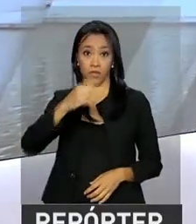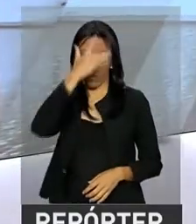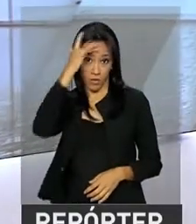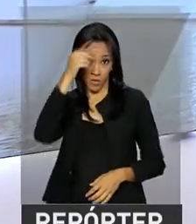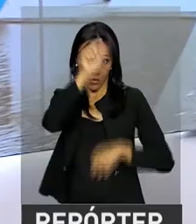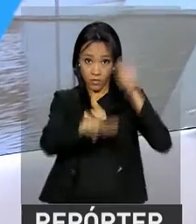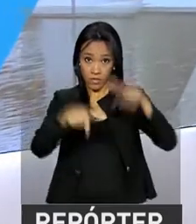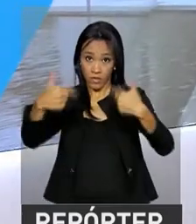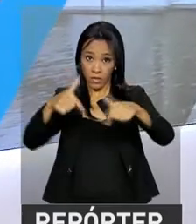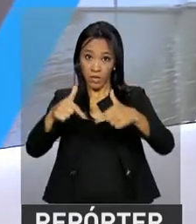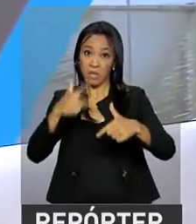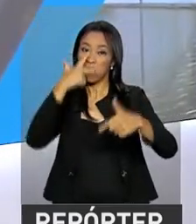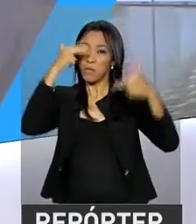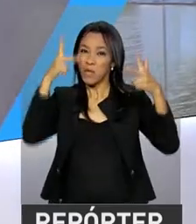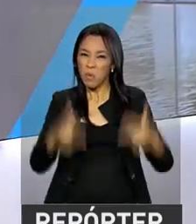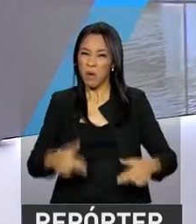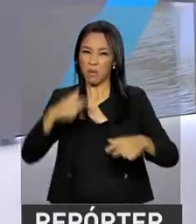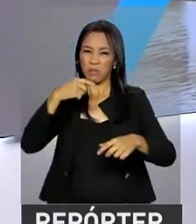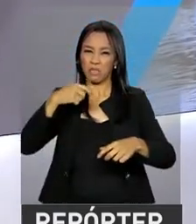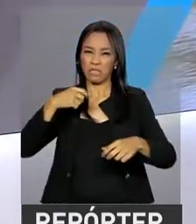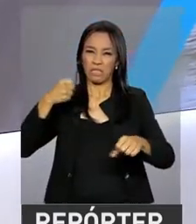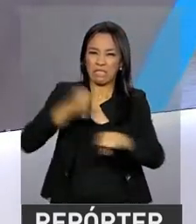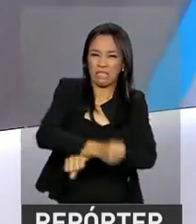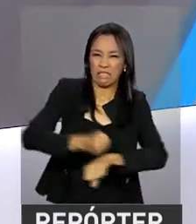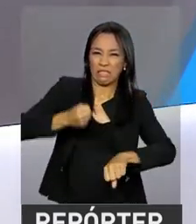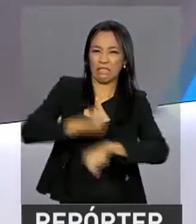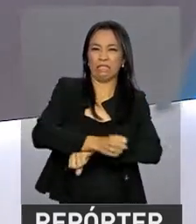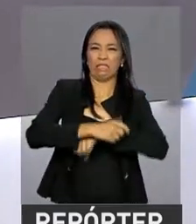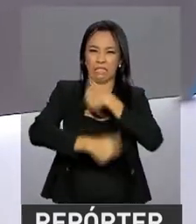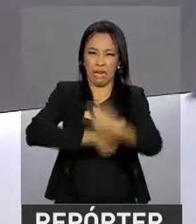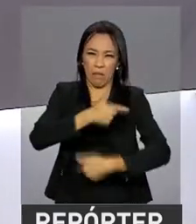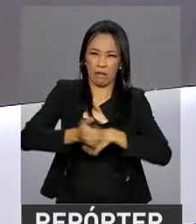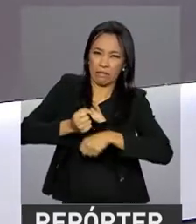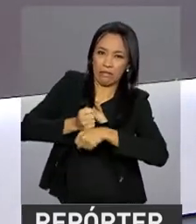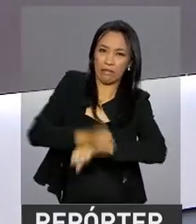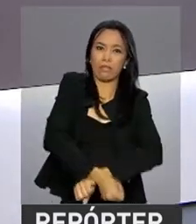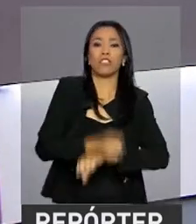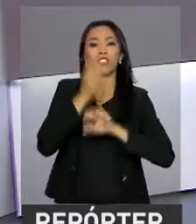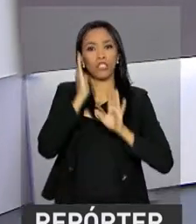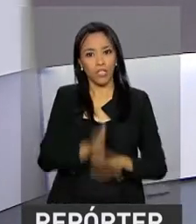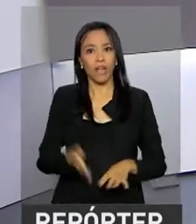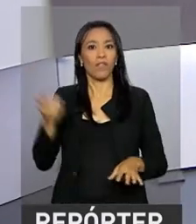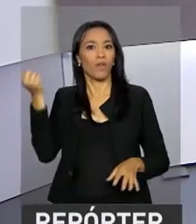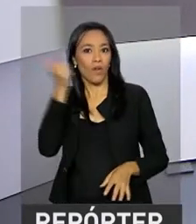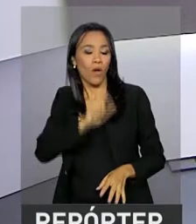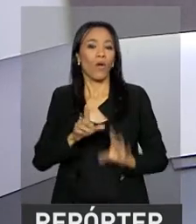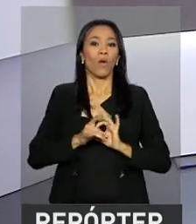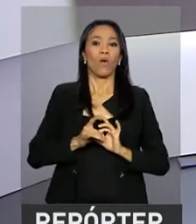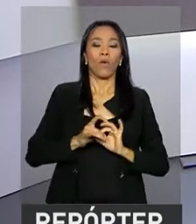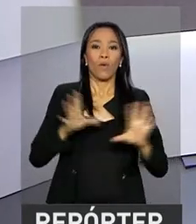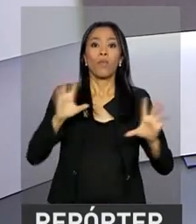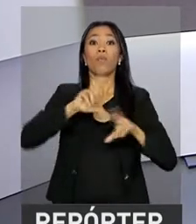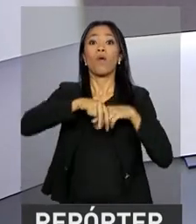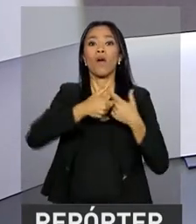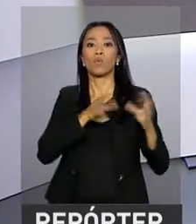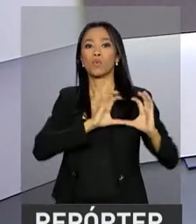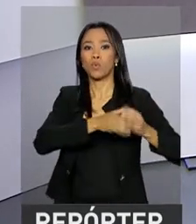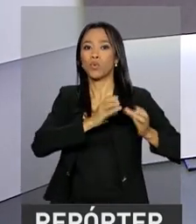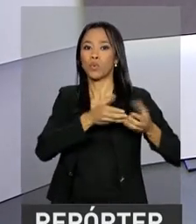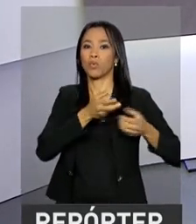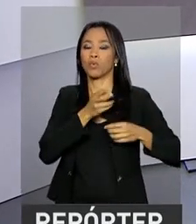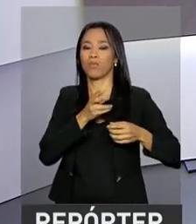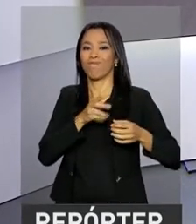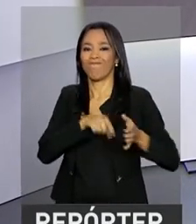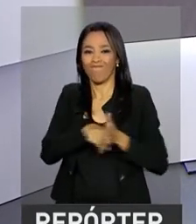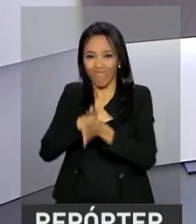em condições análogas à de escravidão foram resgatados em 2016 por auditores fiscais do trabalho